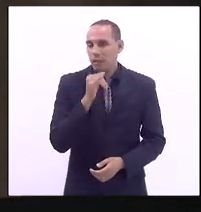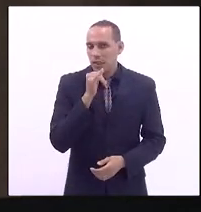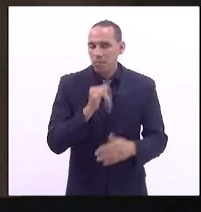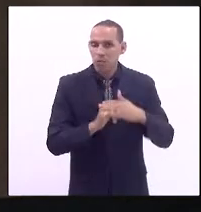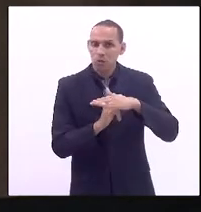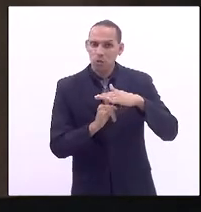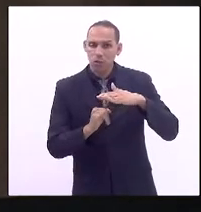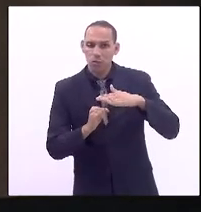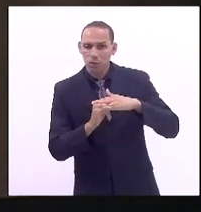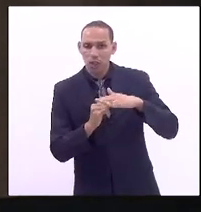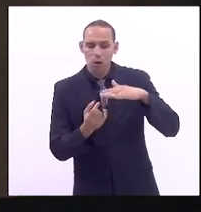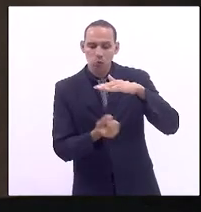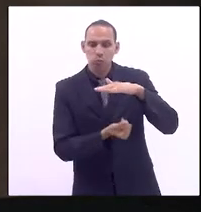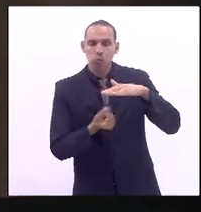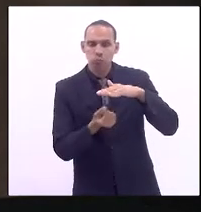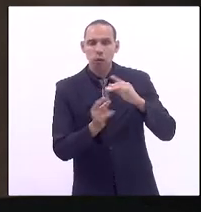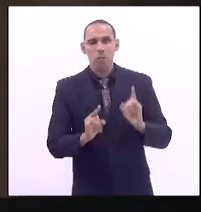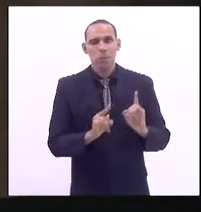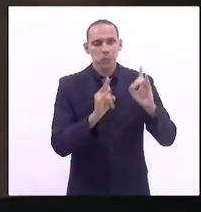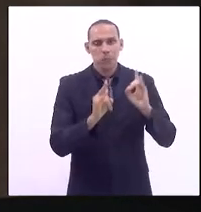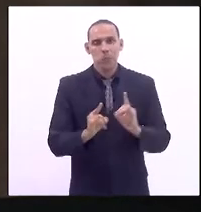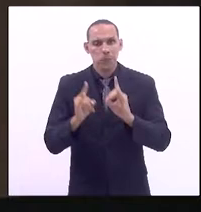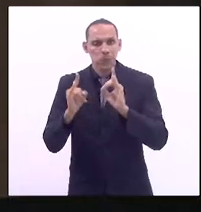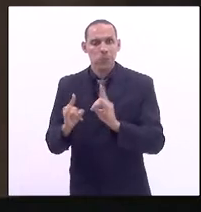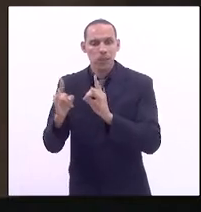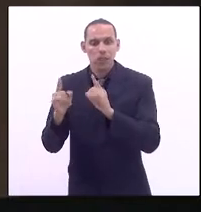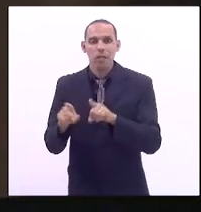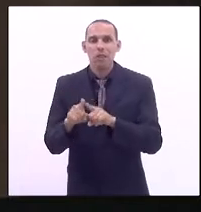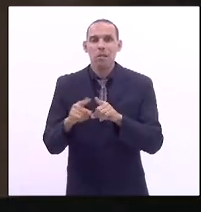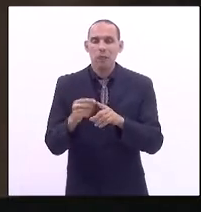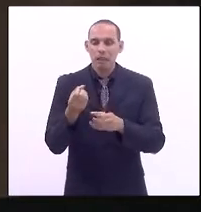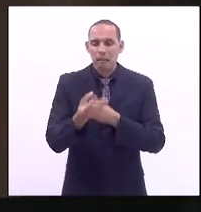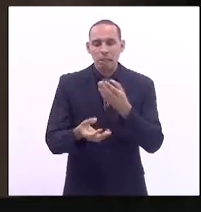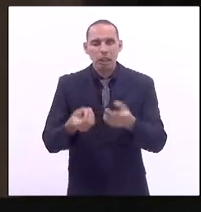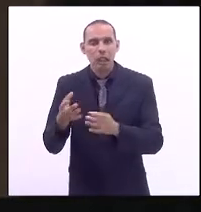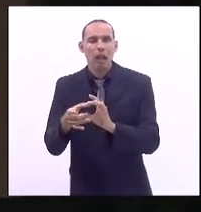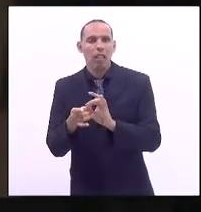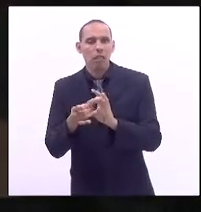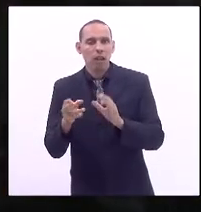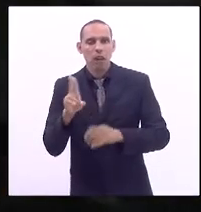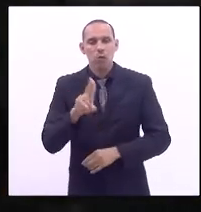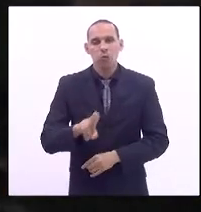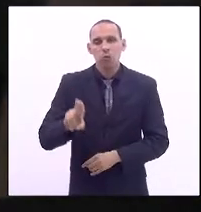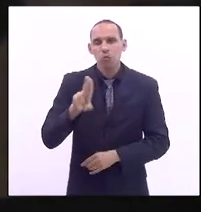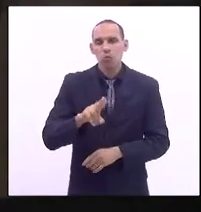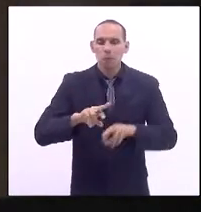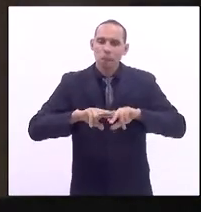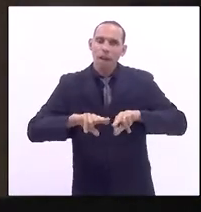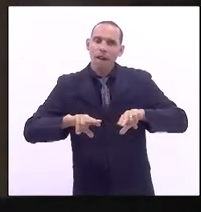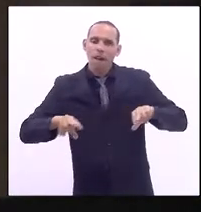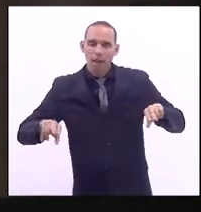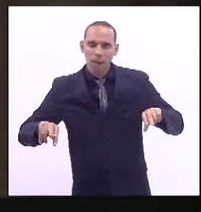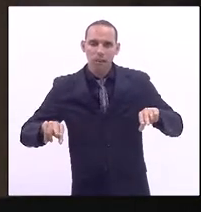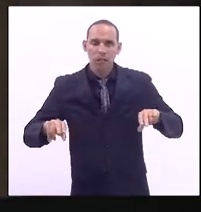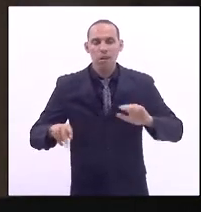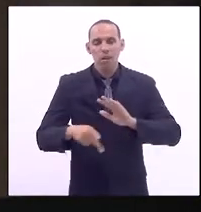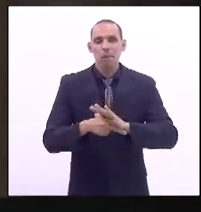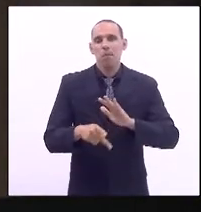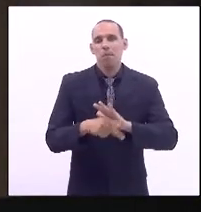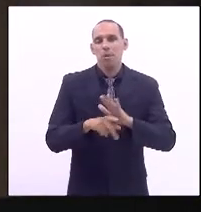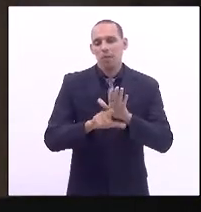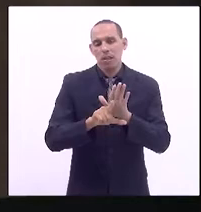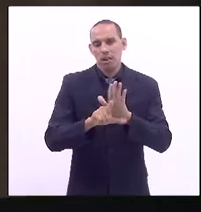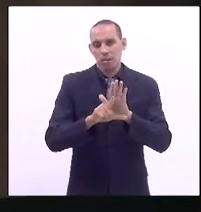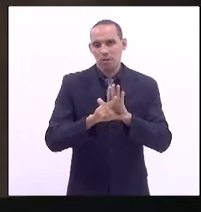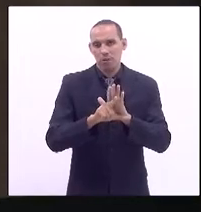participação em um fundo imobiliário a concessão de uso a permissão de uso a cessão de uso dentre outras formas previstas na